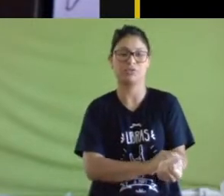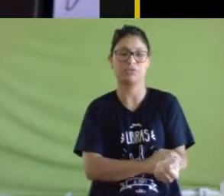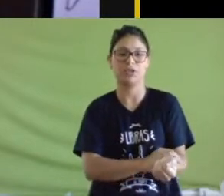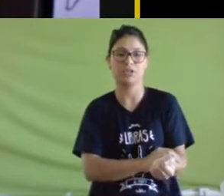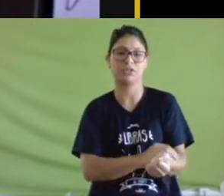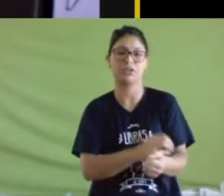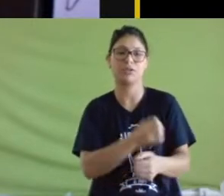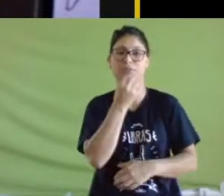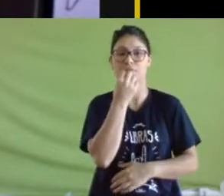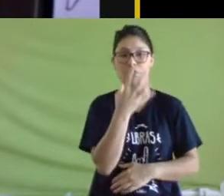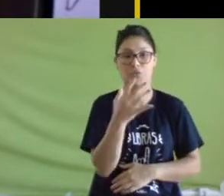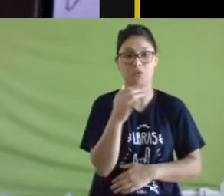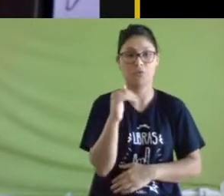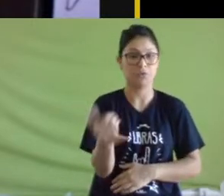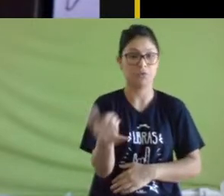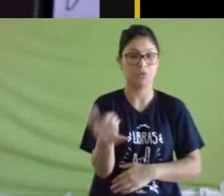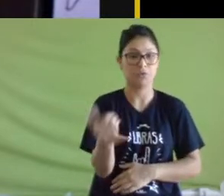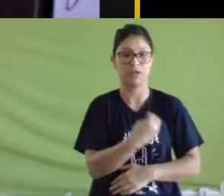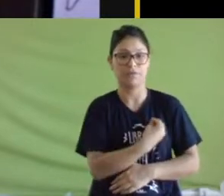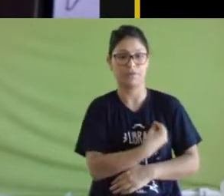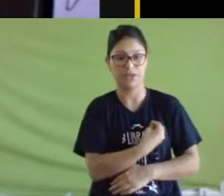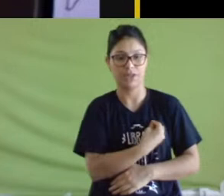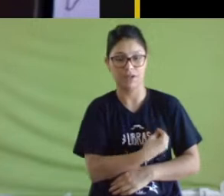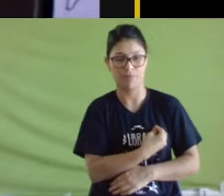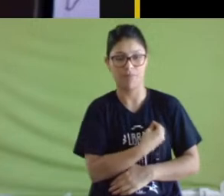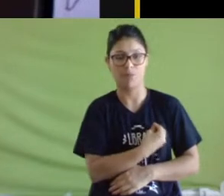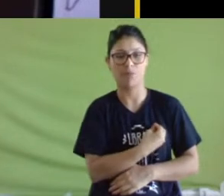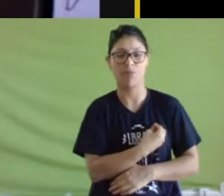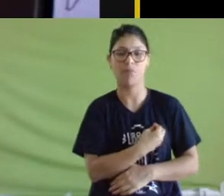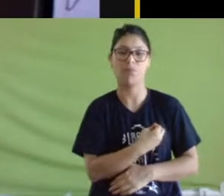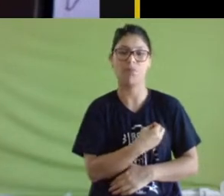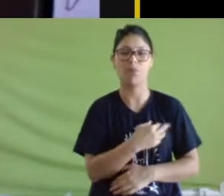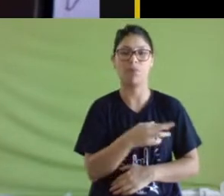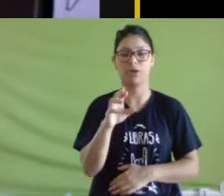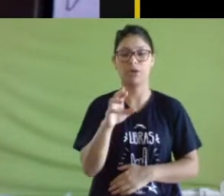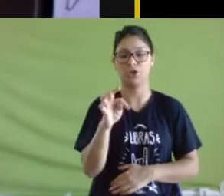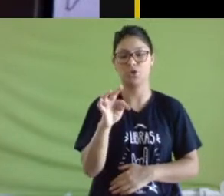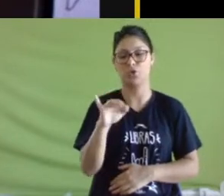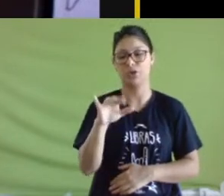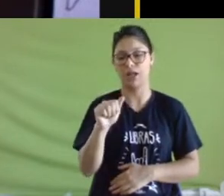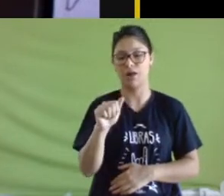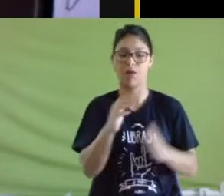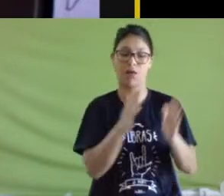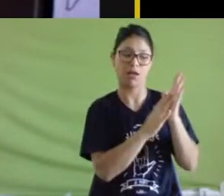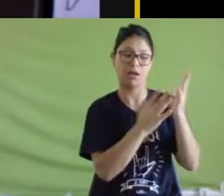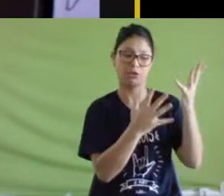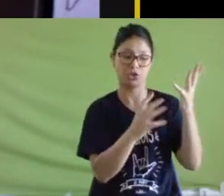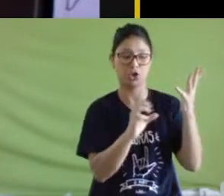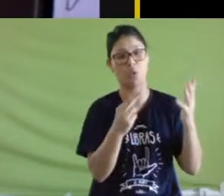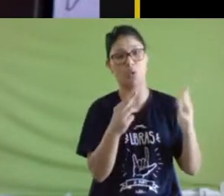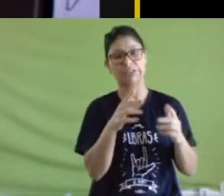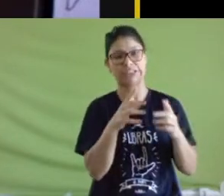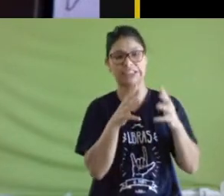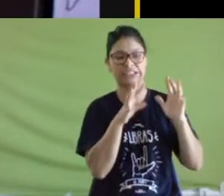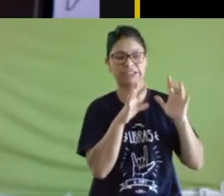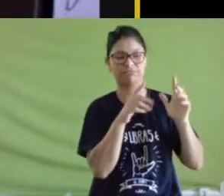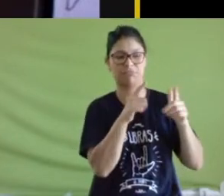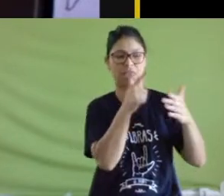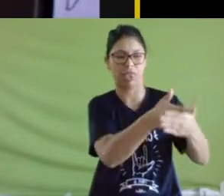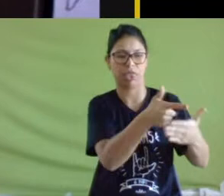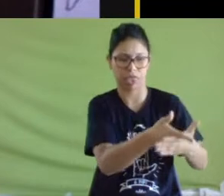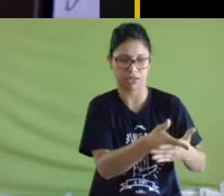Aí essa retórica toda do elogio ou do ataque. Agora, no judicial, em que a gente se ocupa